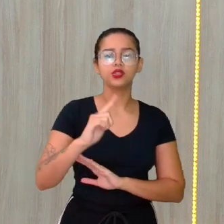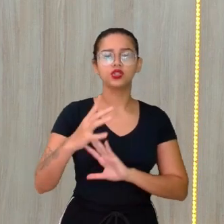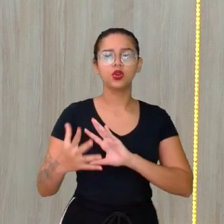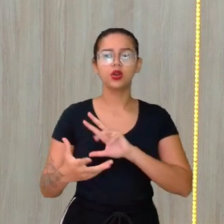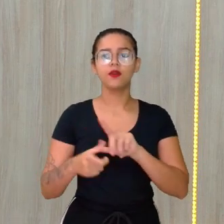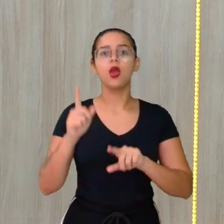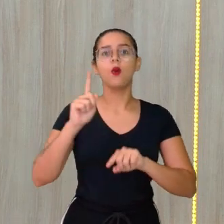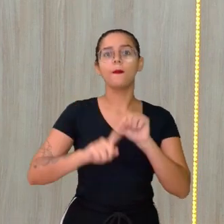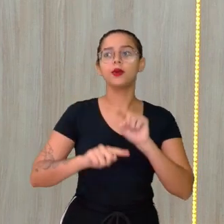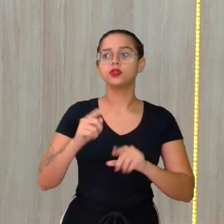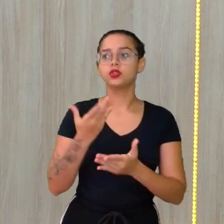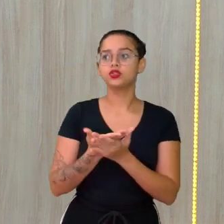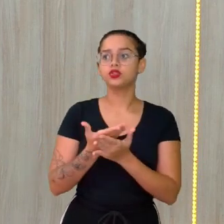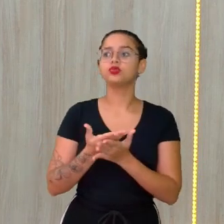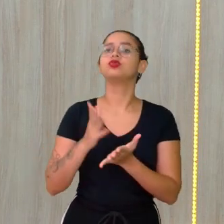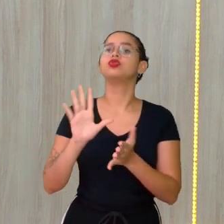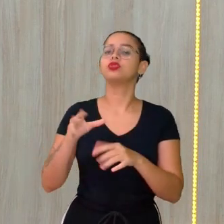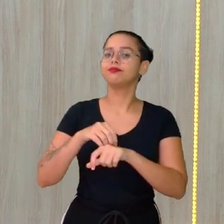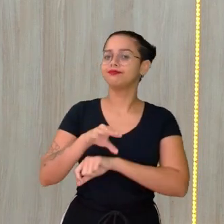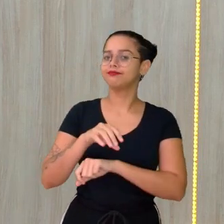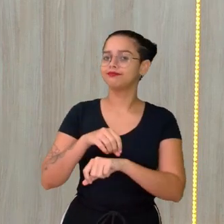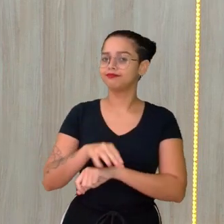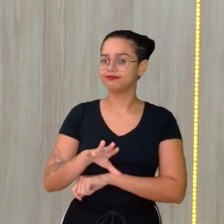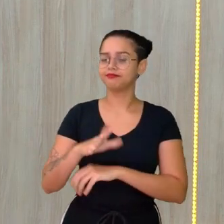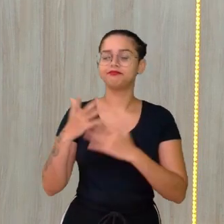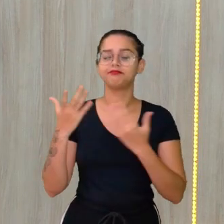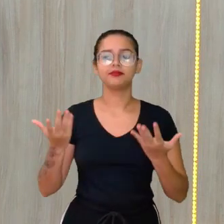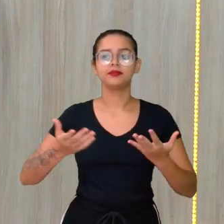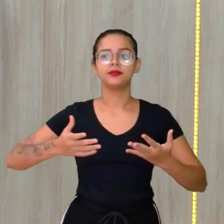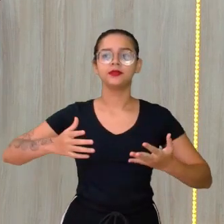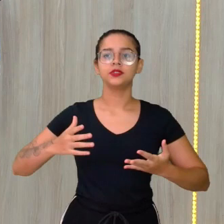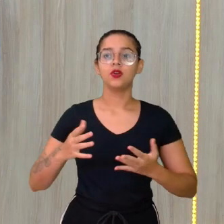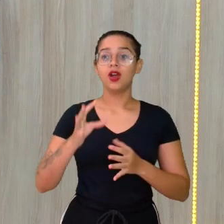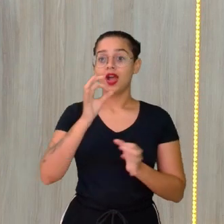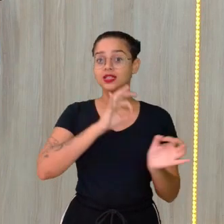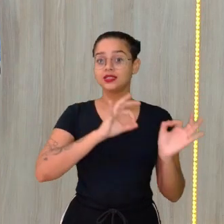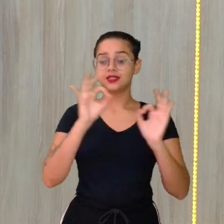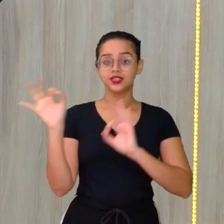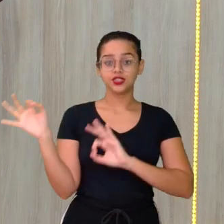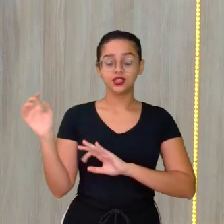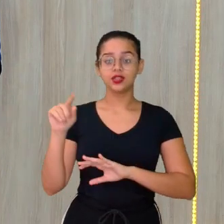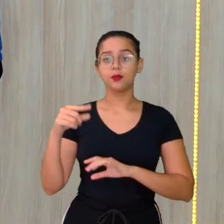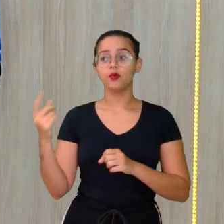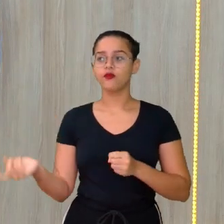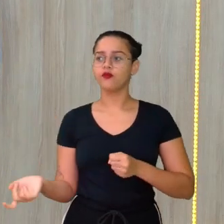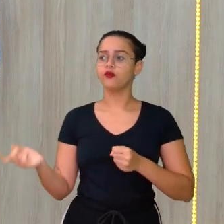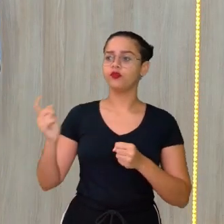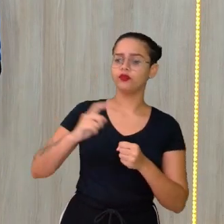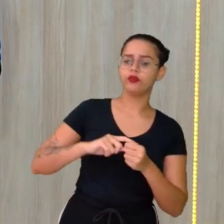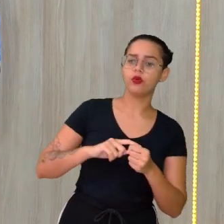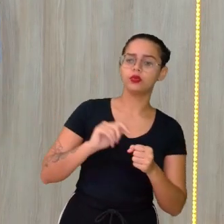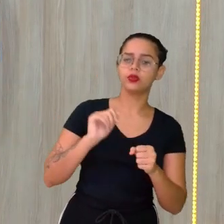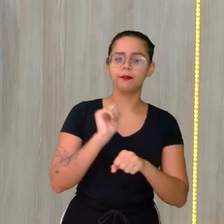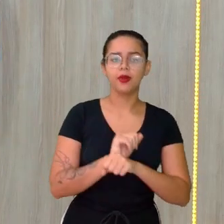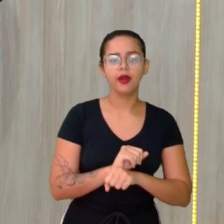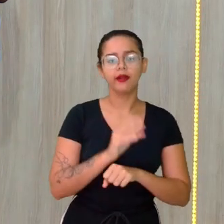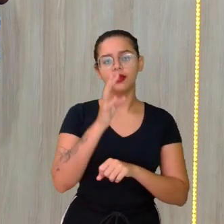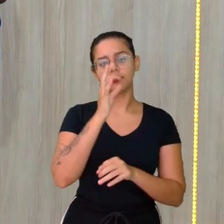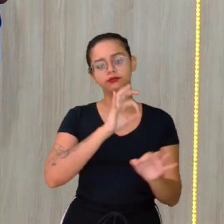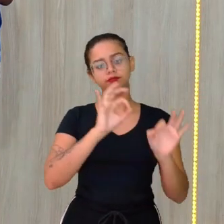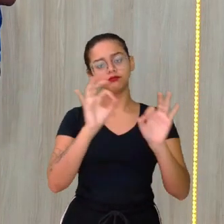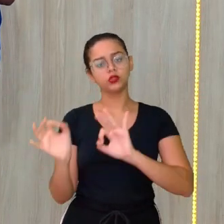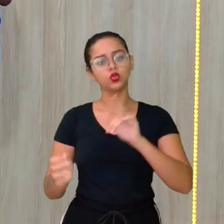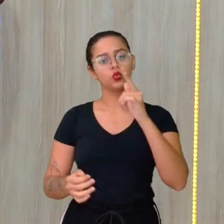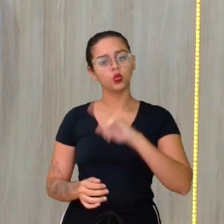da geografia. Ó, que eu já estou dando aí um spoiler. Né? Então, assiste, depois volta, pausa e assiste de novo. Então, o